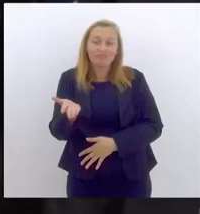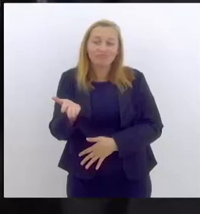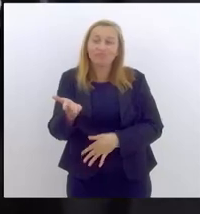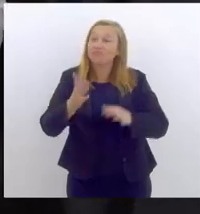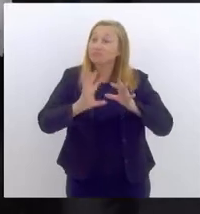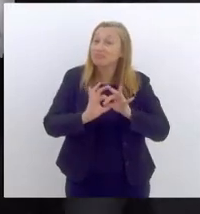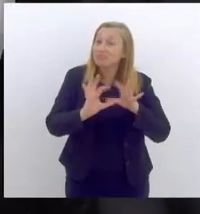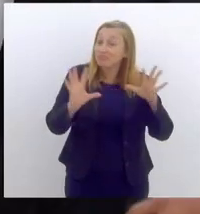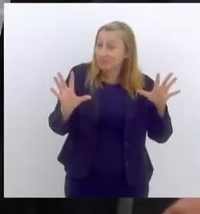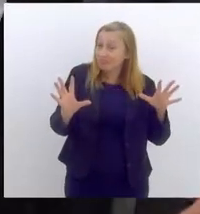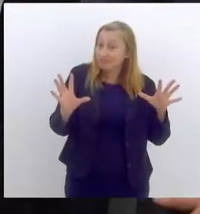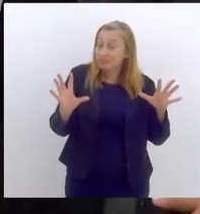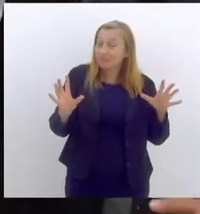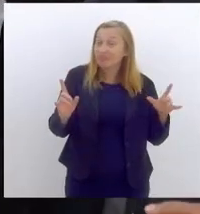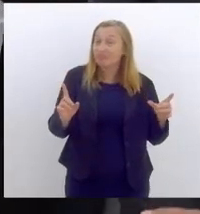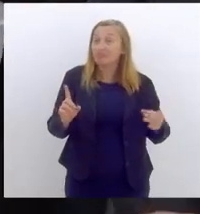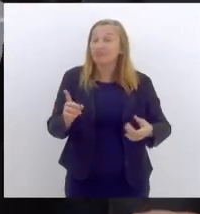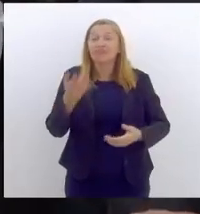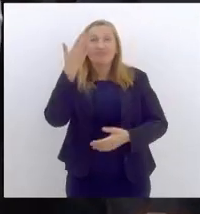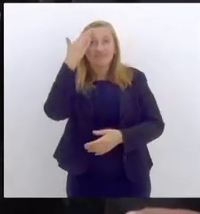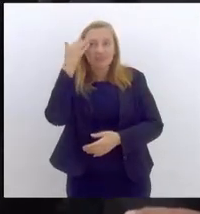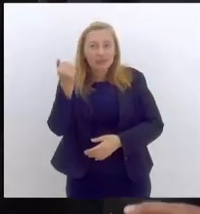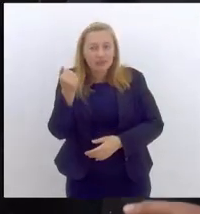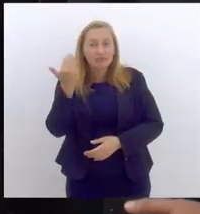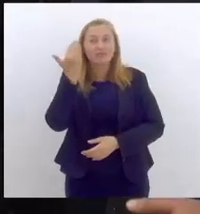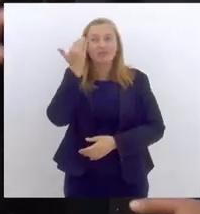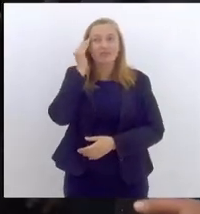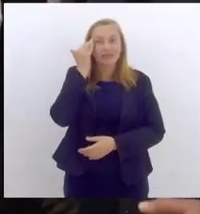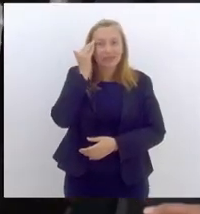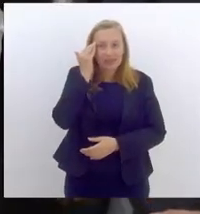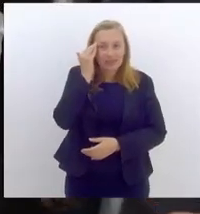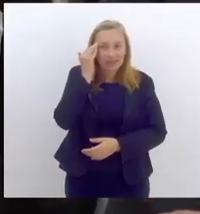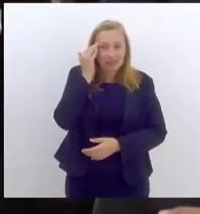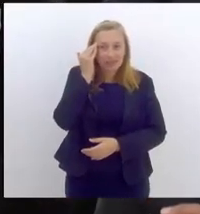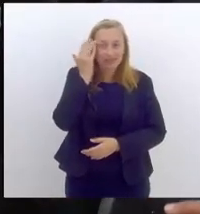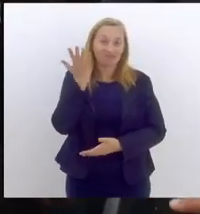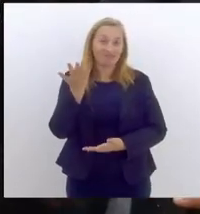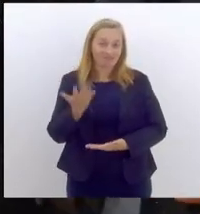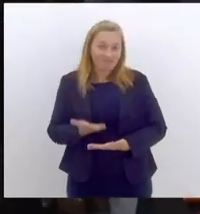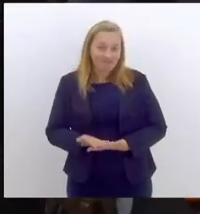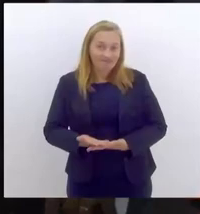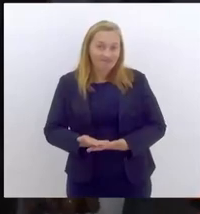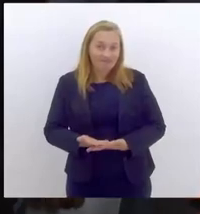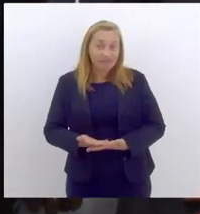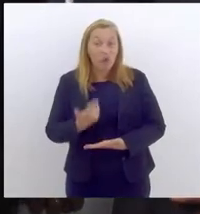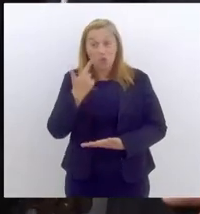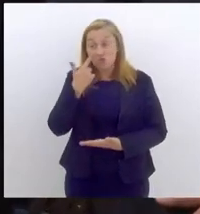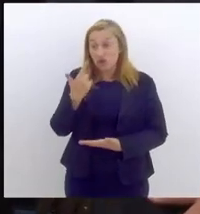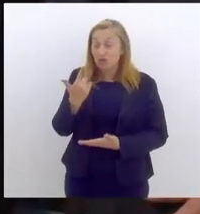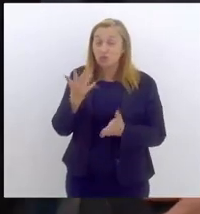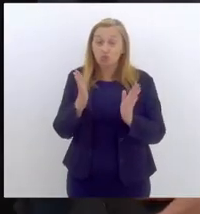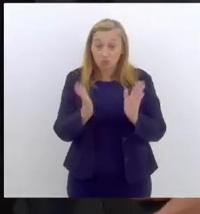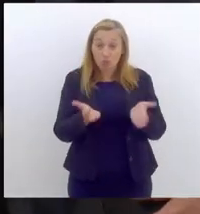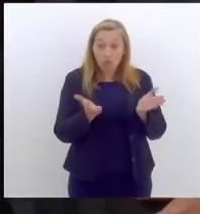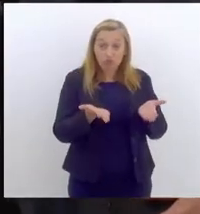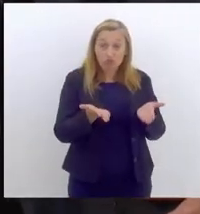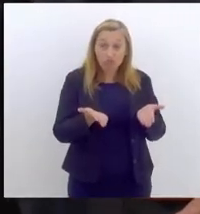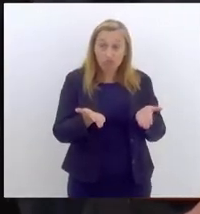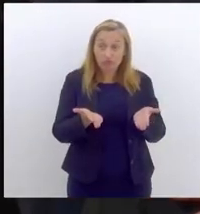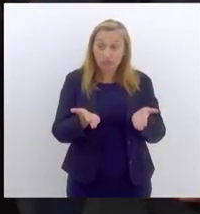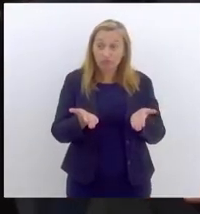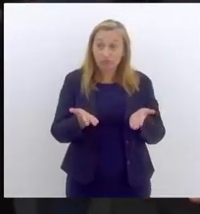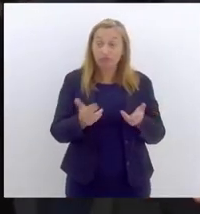Democracia é você saber entender divergência. E eu vejo que hoje a